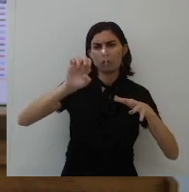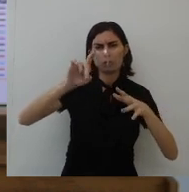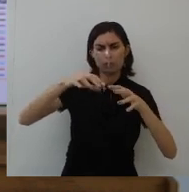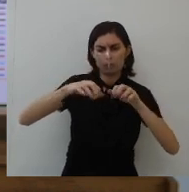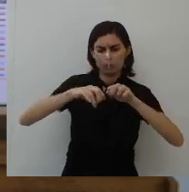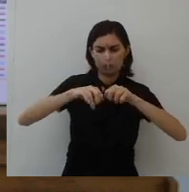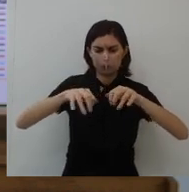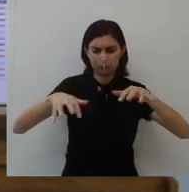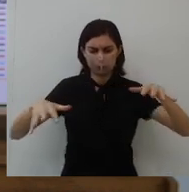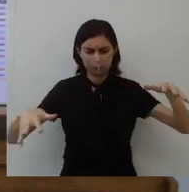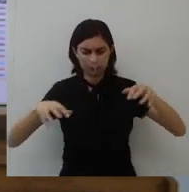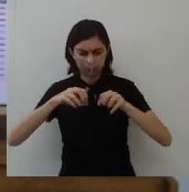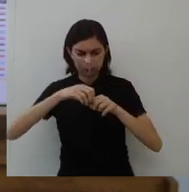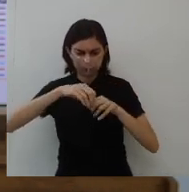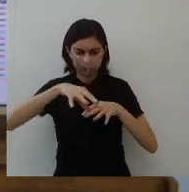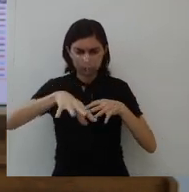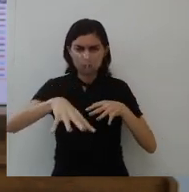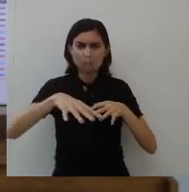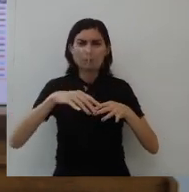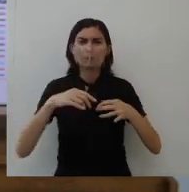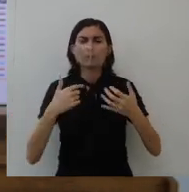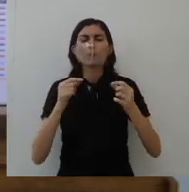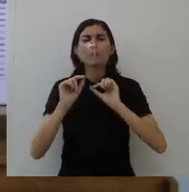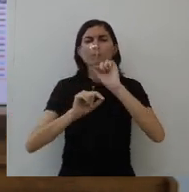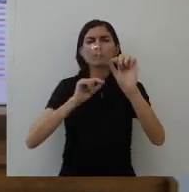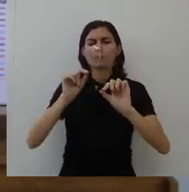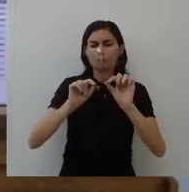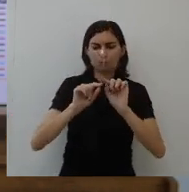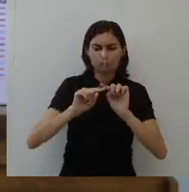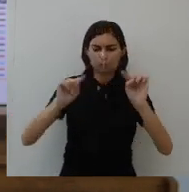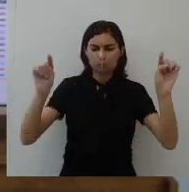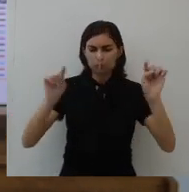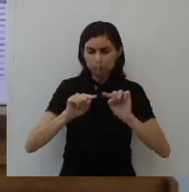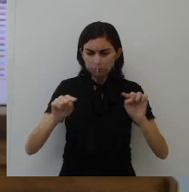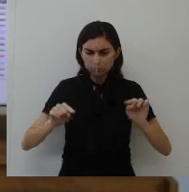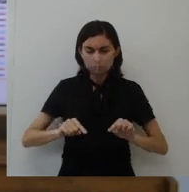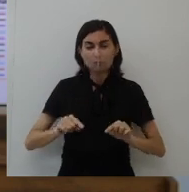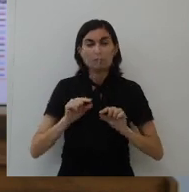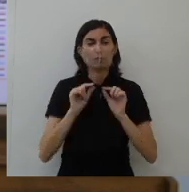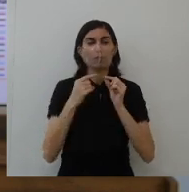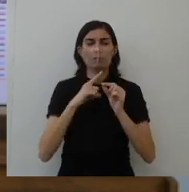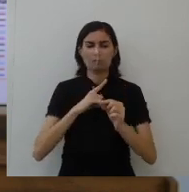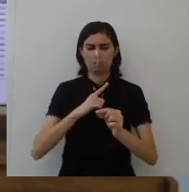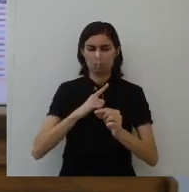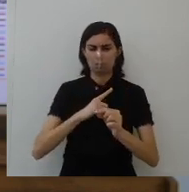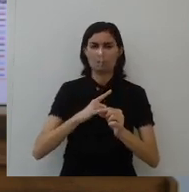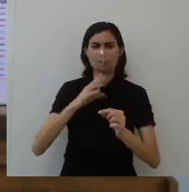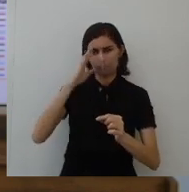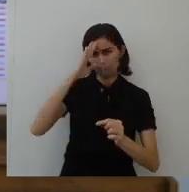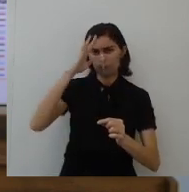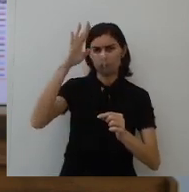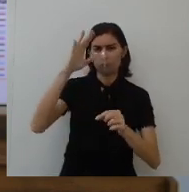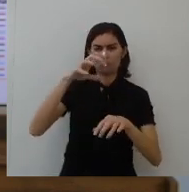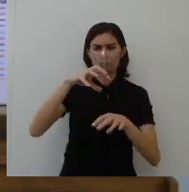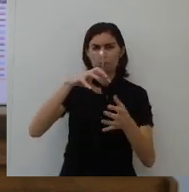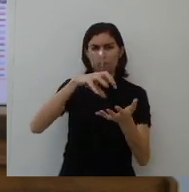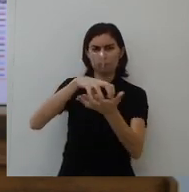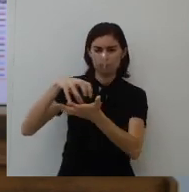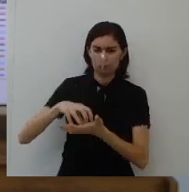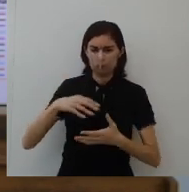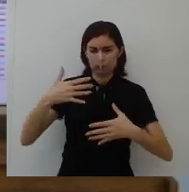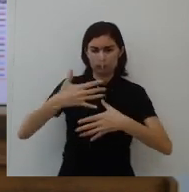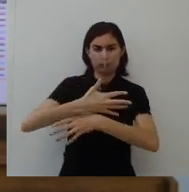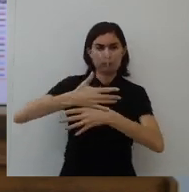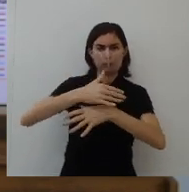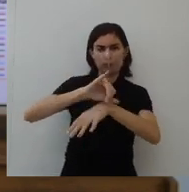né? E o que seria isso, professor? Esses raios saindo de pontos. Então você tem os principais pontos ou cidades